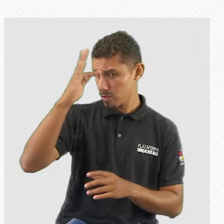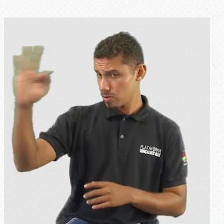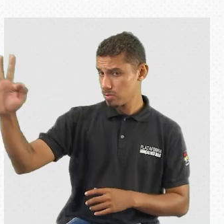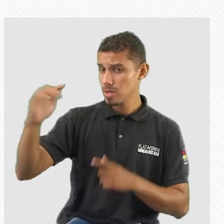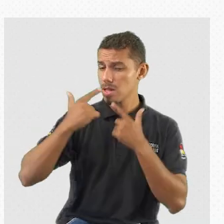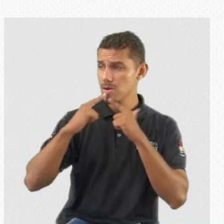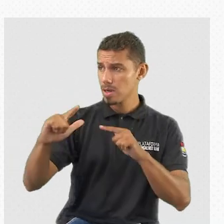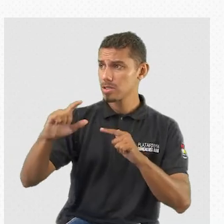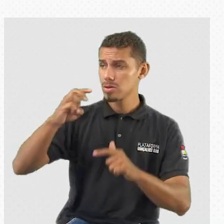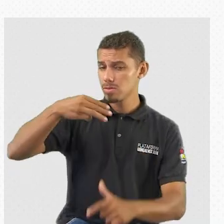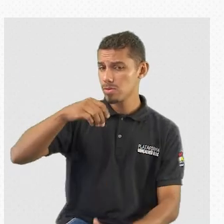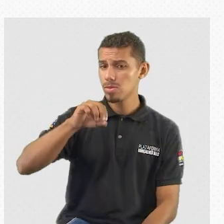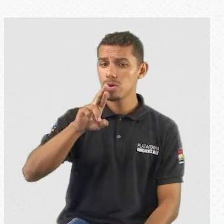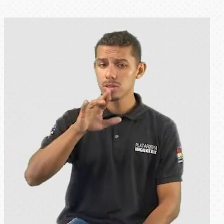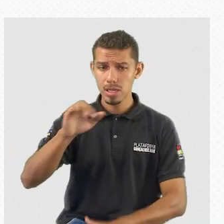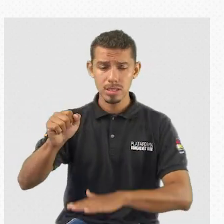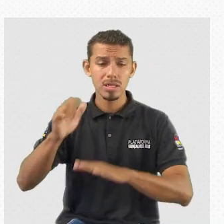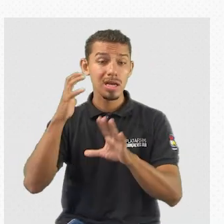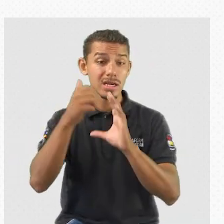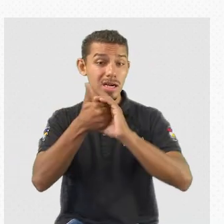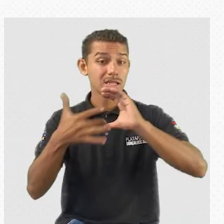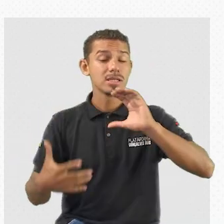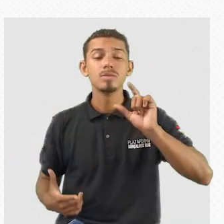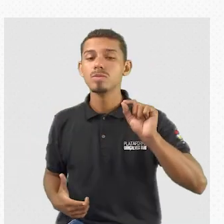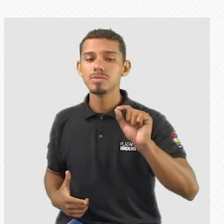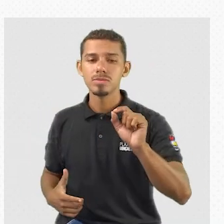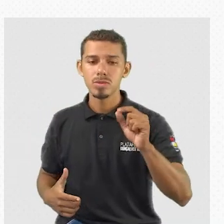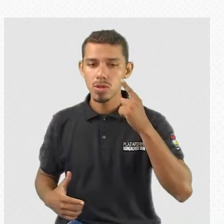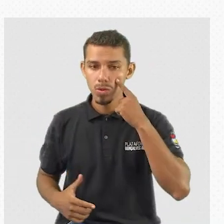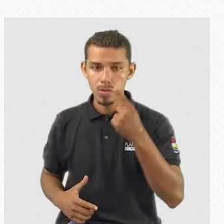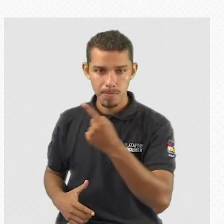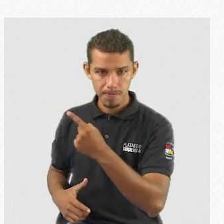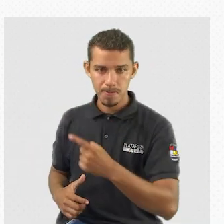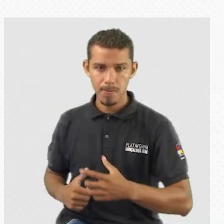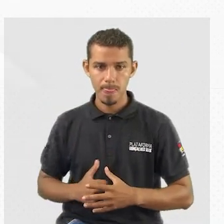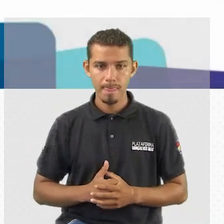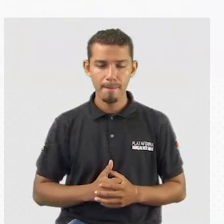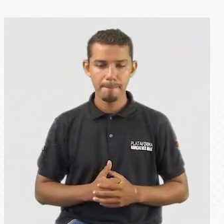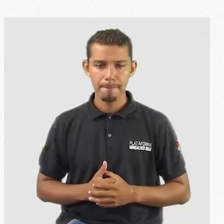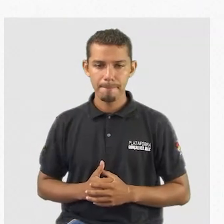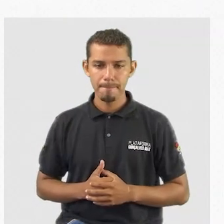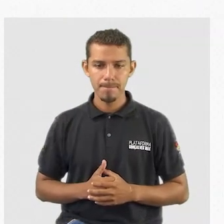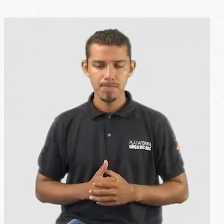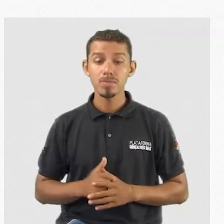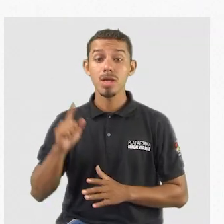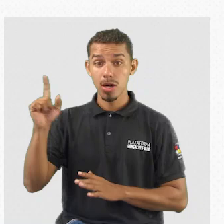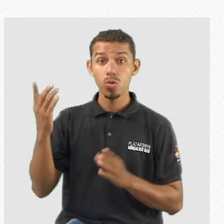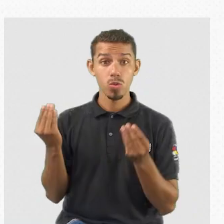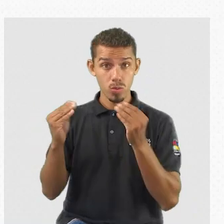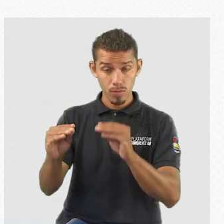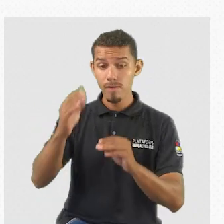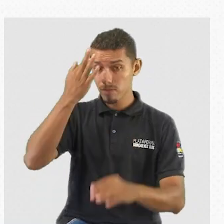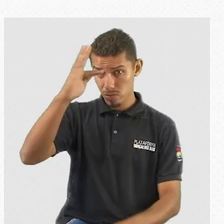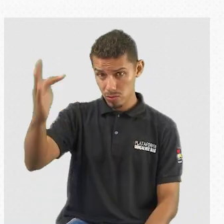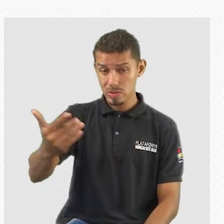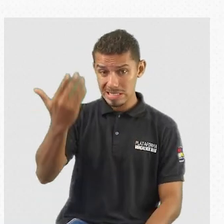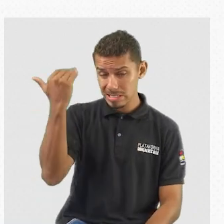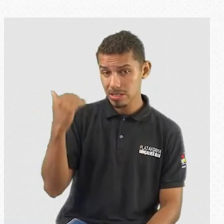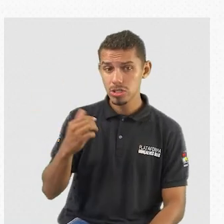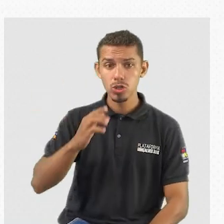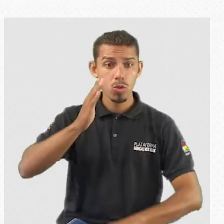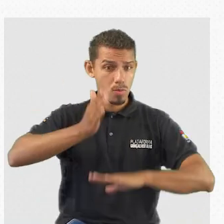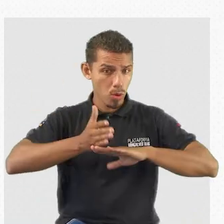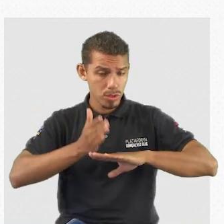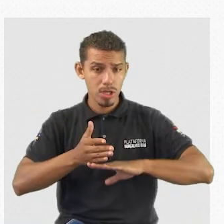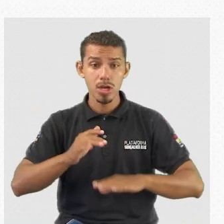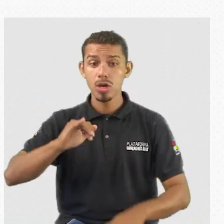linguagem moderna se caracteriza por... Olha só. Então, ele colocou aqui na questão um filósofo antigo e um moderno,